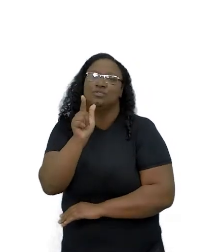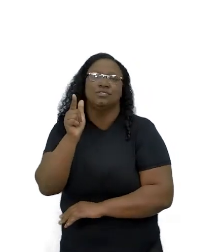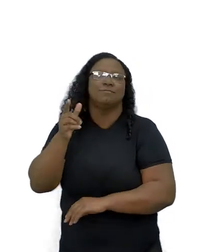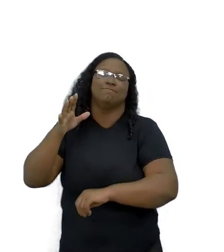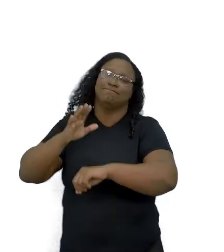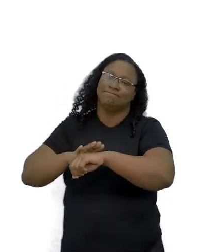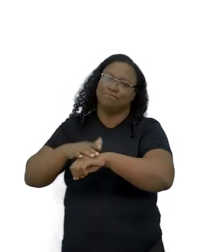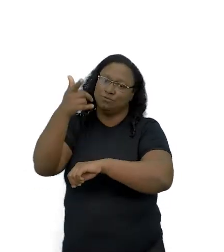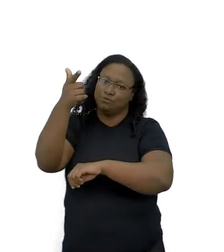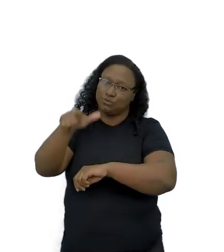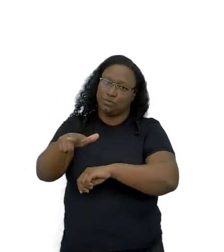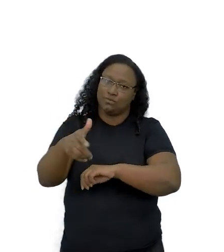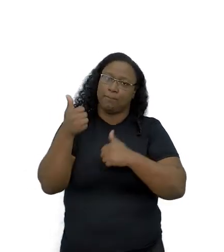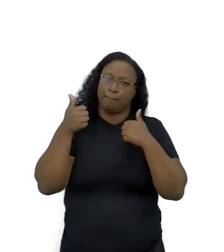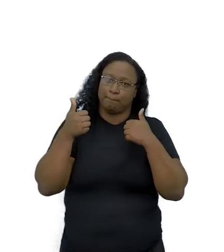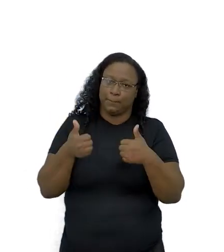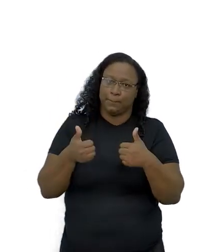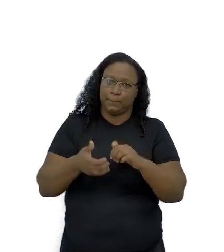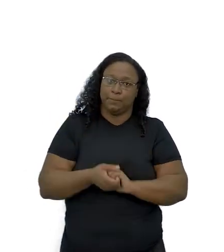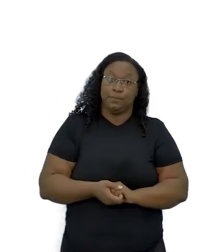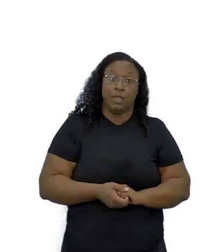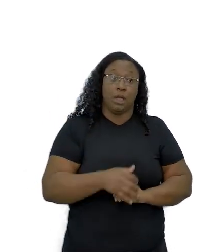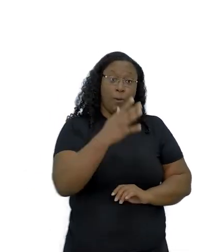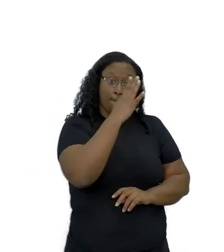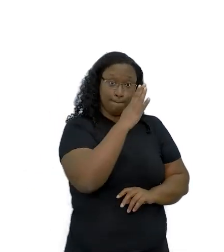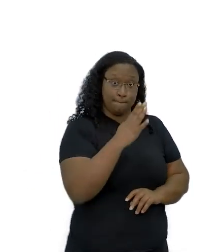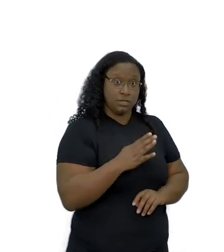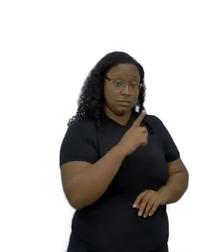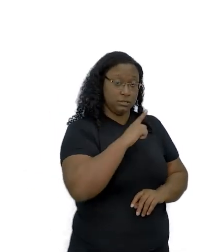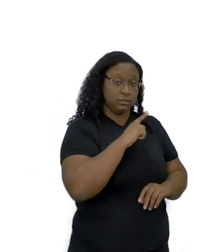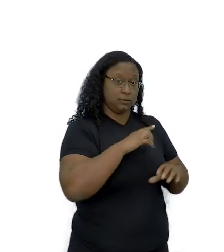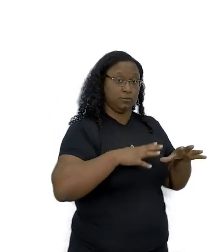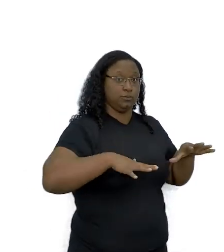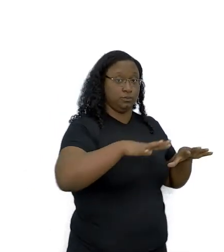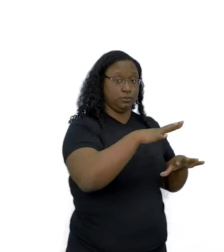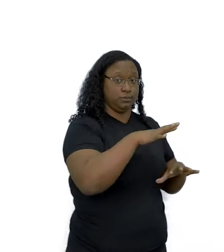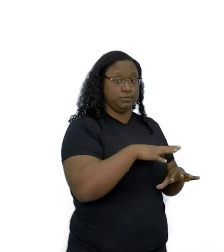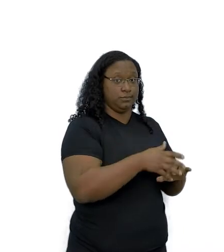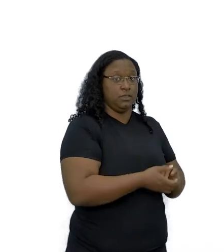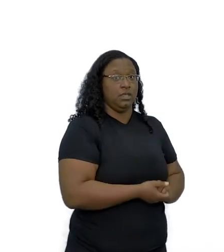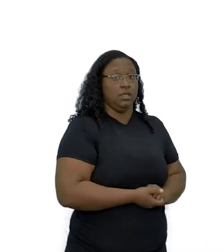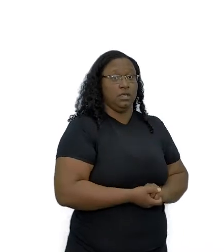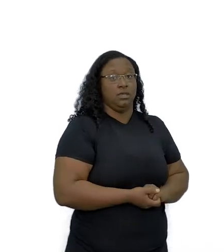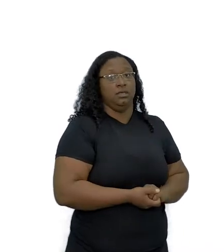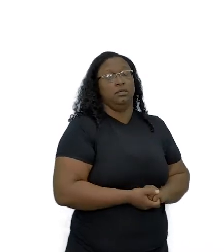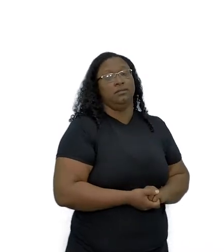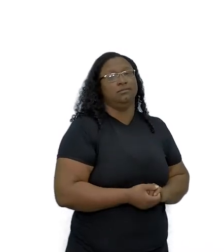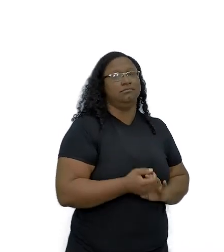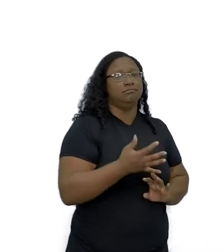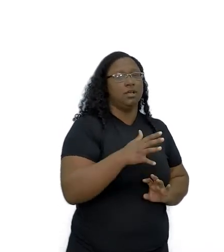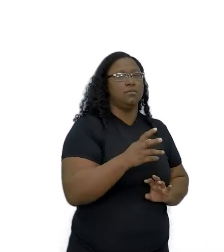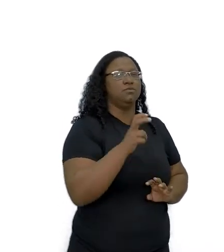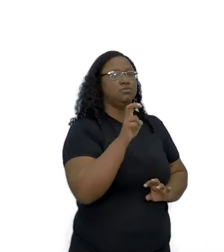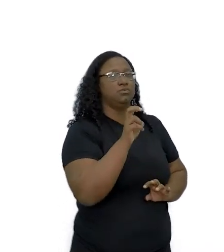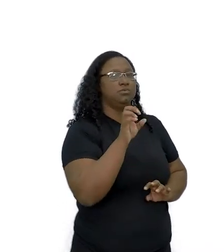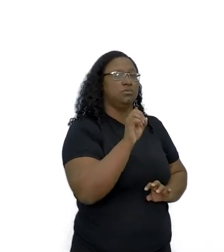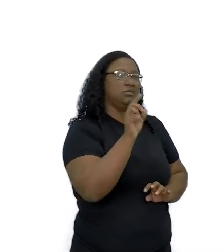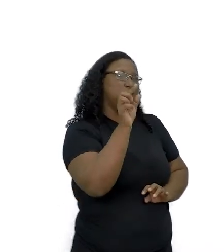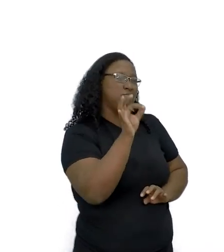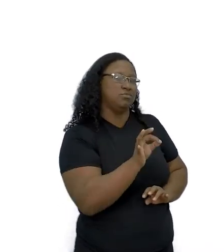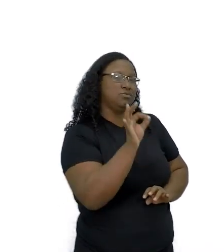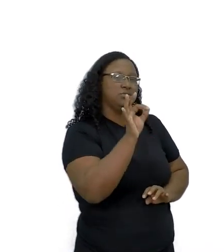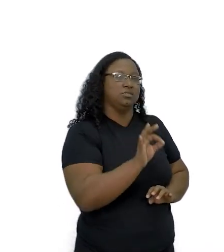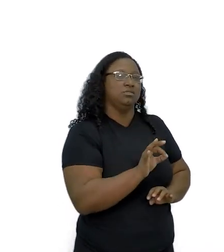repor, tá bom? Então o Brasil tem uma matriz assim, quase que 50% aí renovável. É um